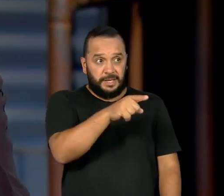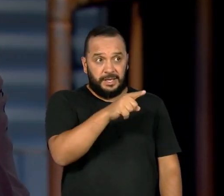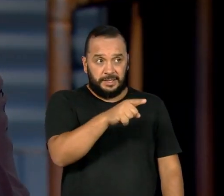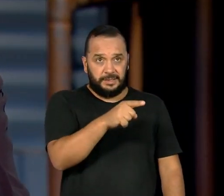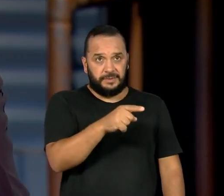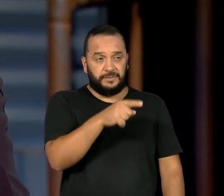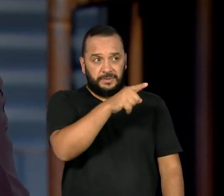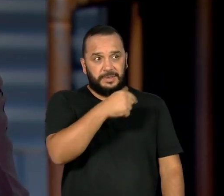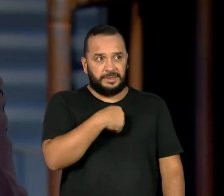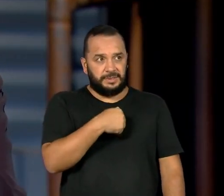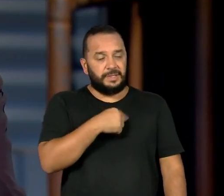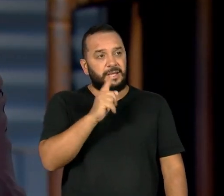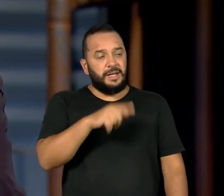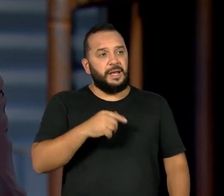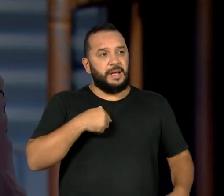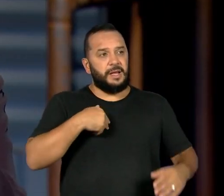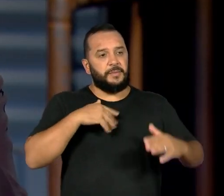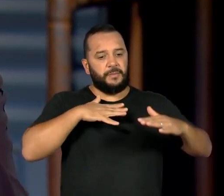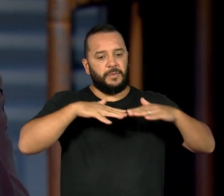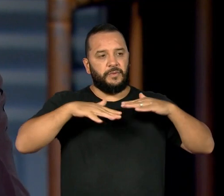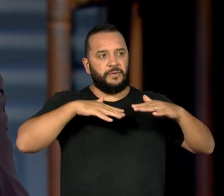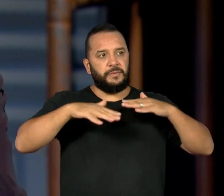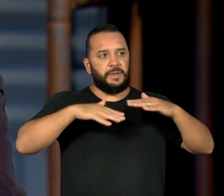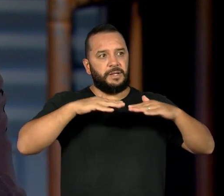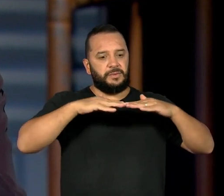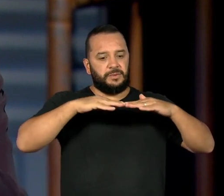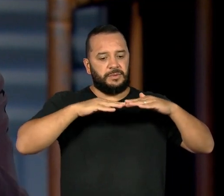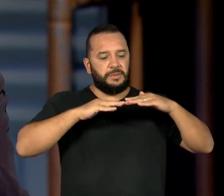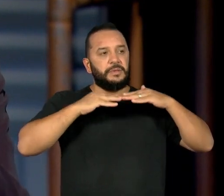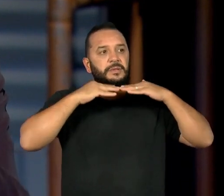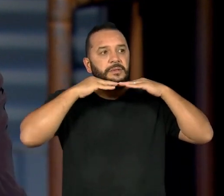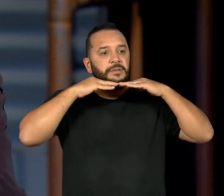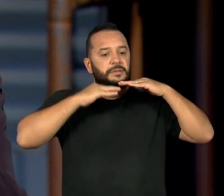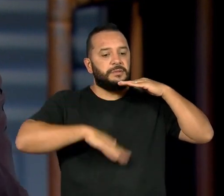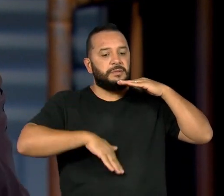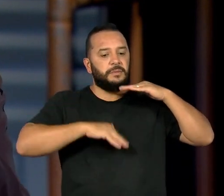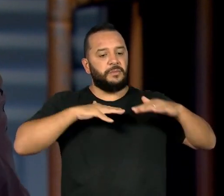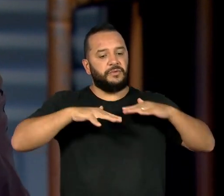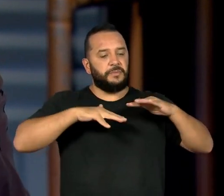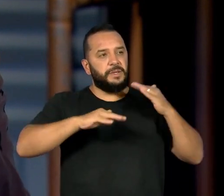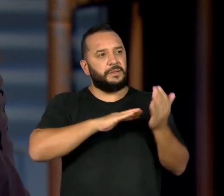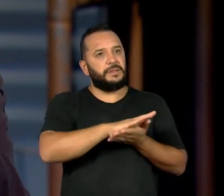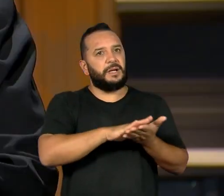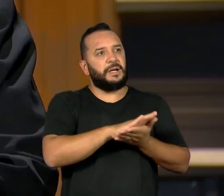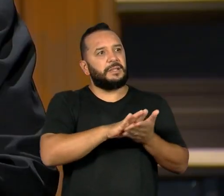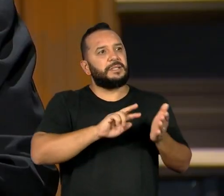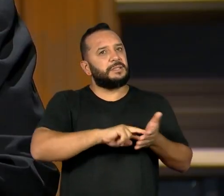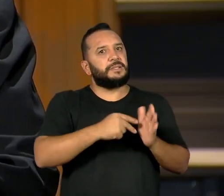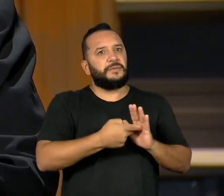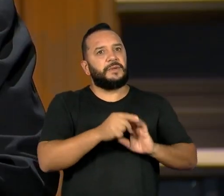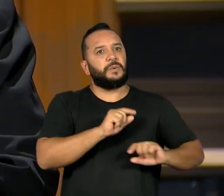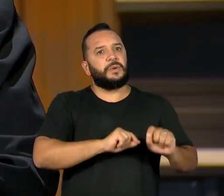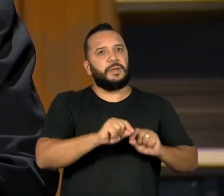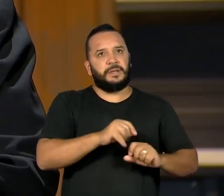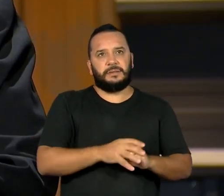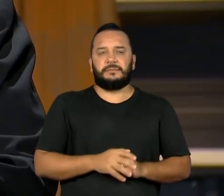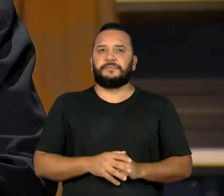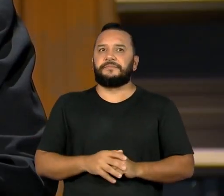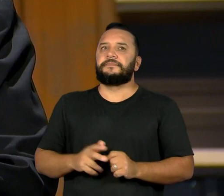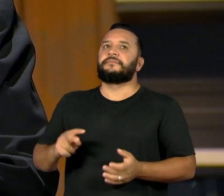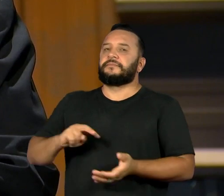condição, você é um tetraplégico. Qual o significado disso, dessa palavra? Significa que houve